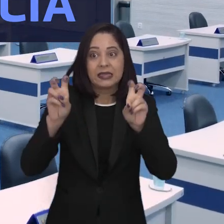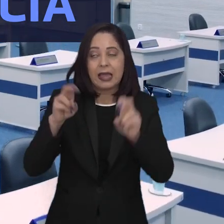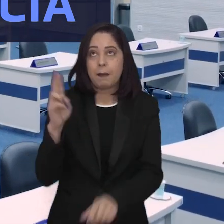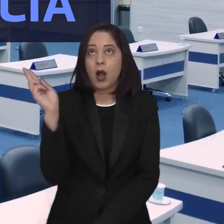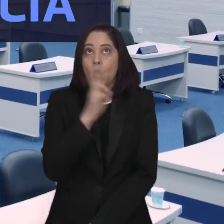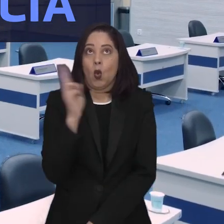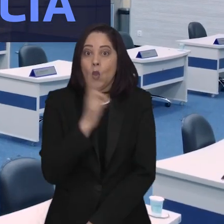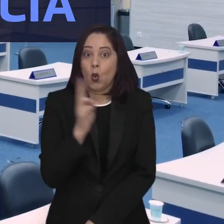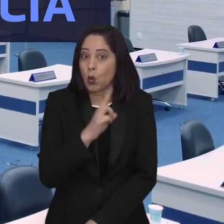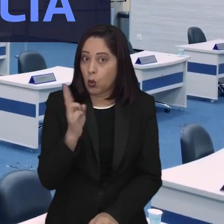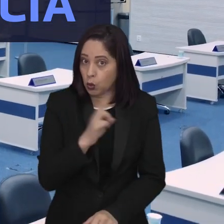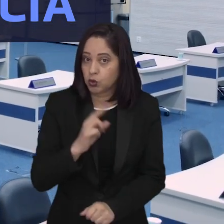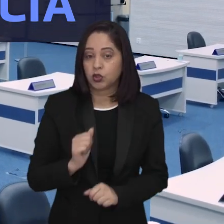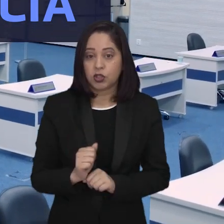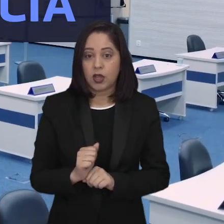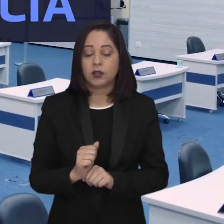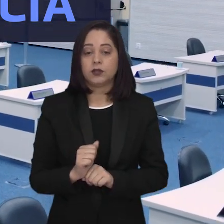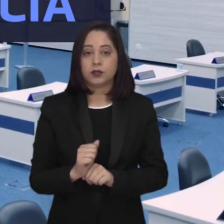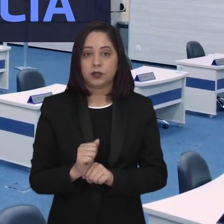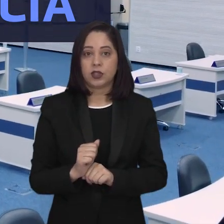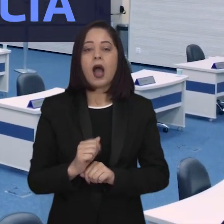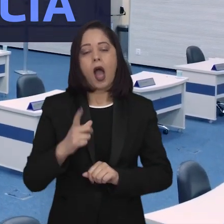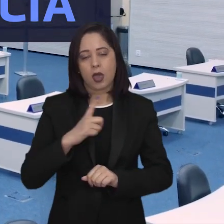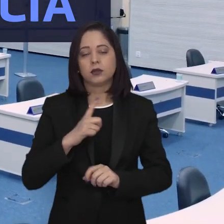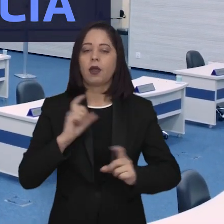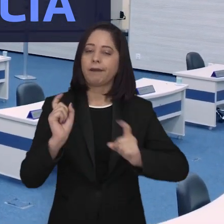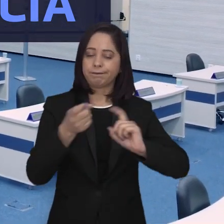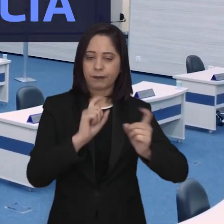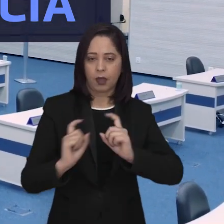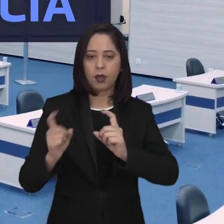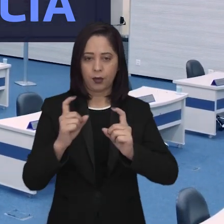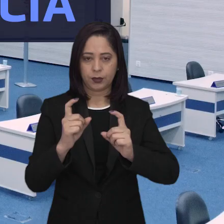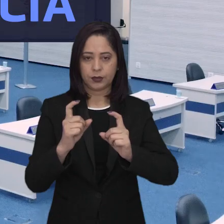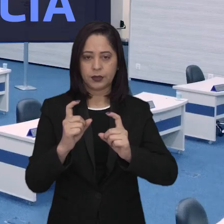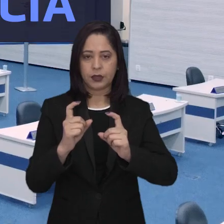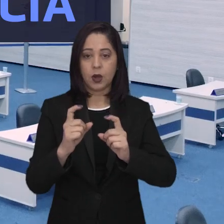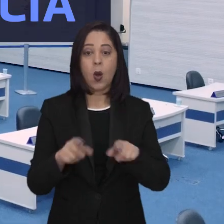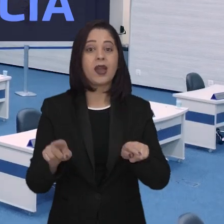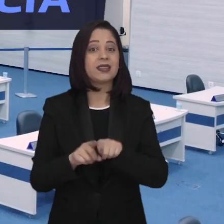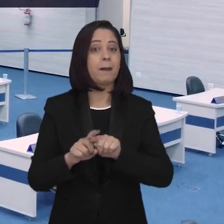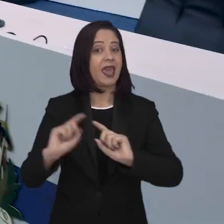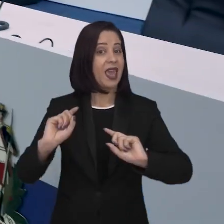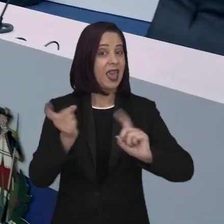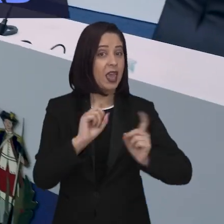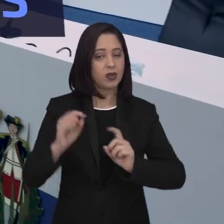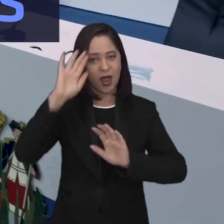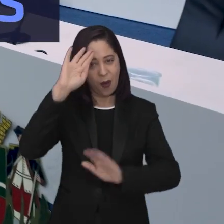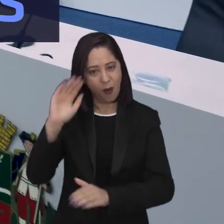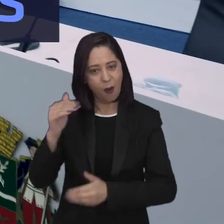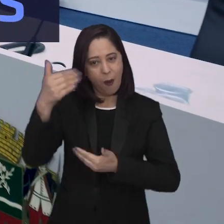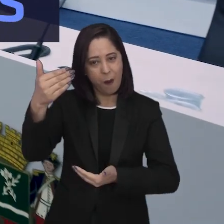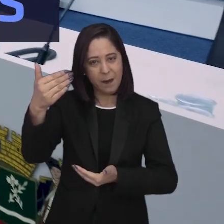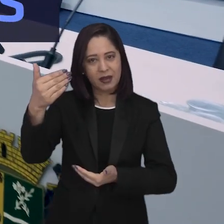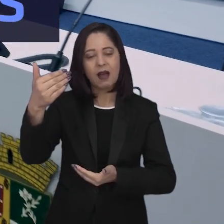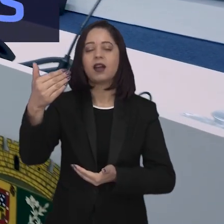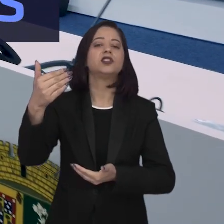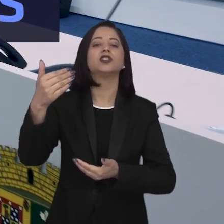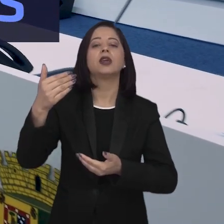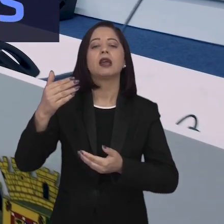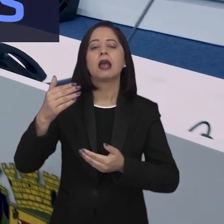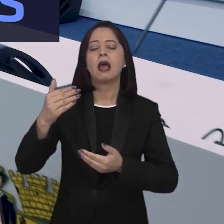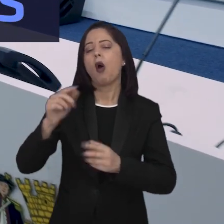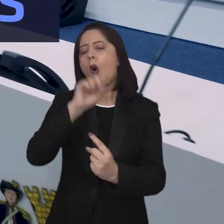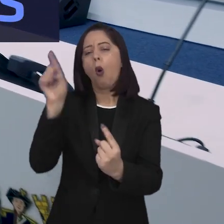são convocadas quando há um assunto de interesse público urgente a ser discutido. Tem ainda as sessões